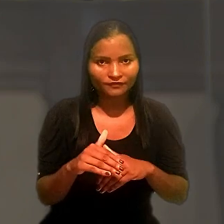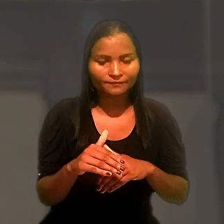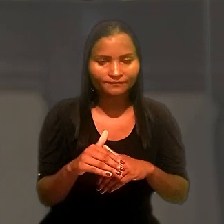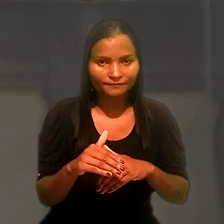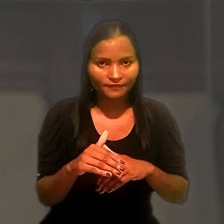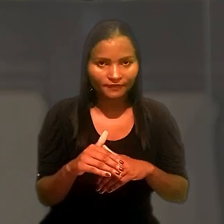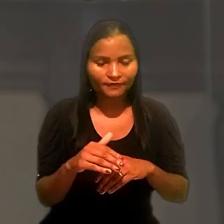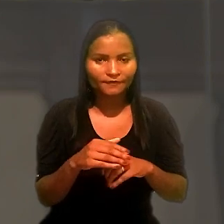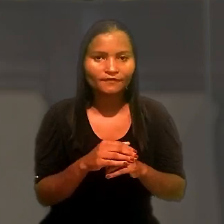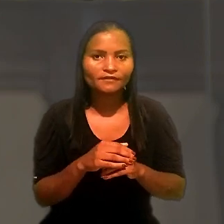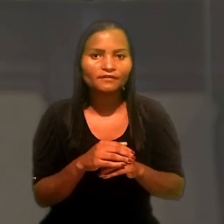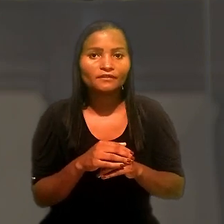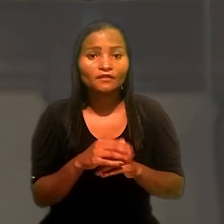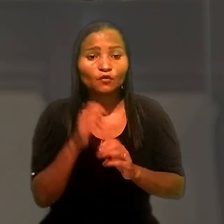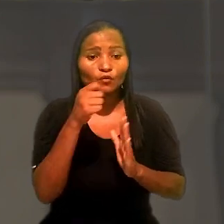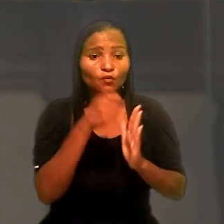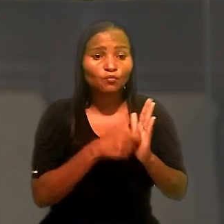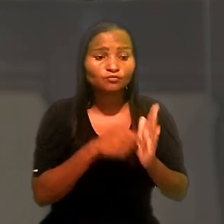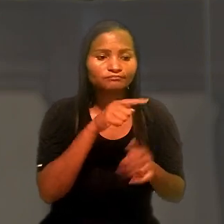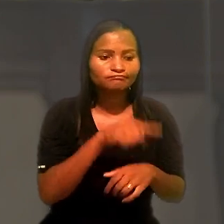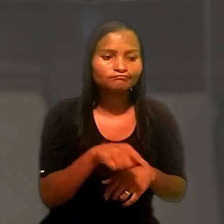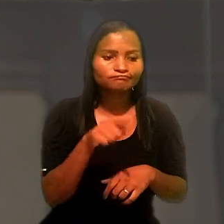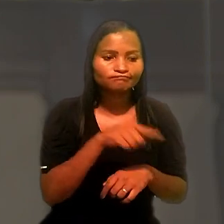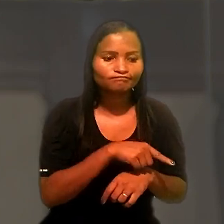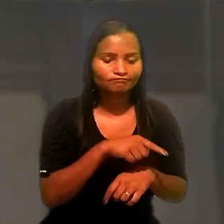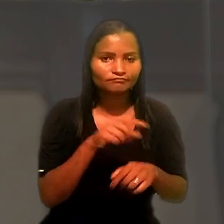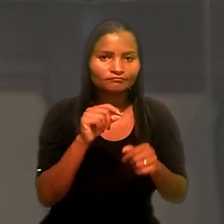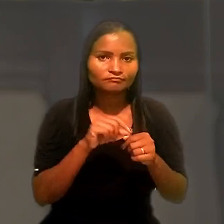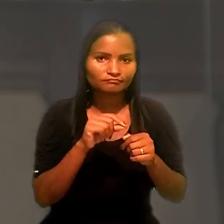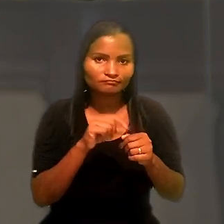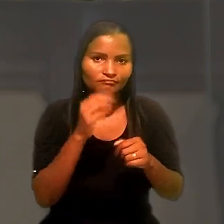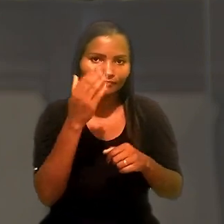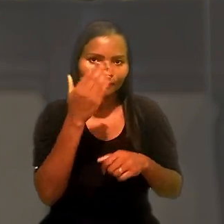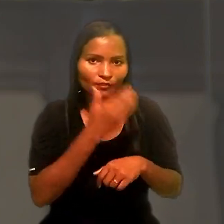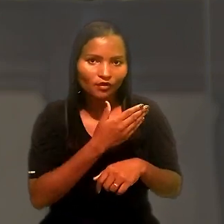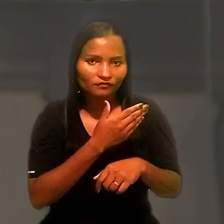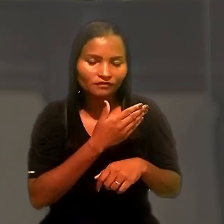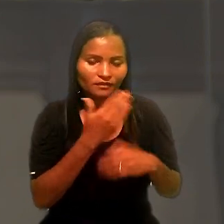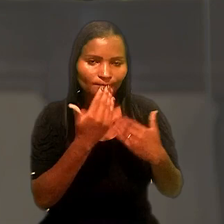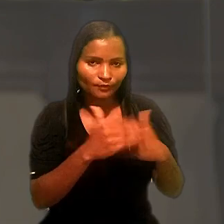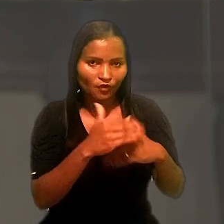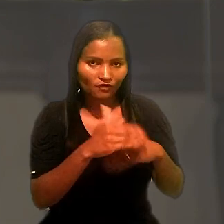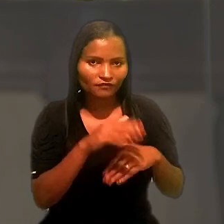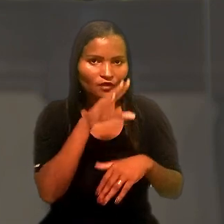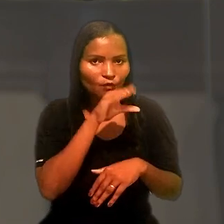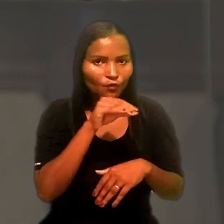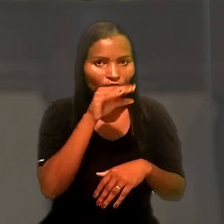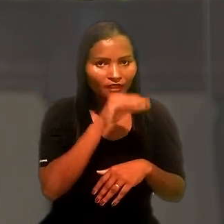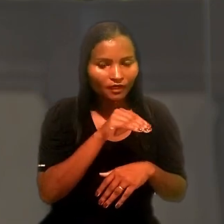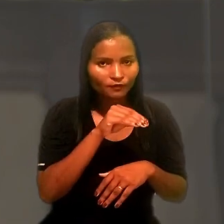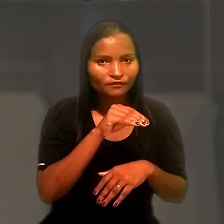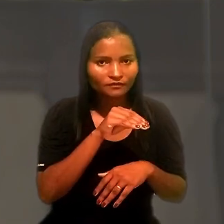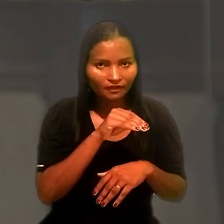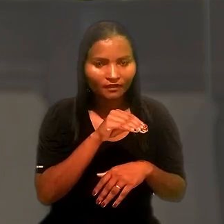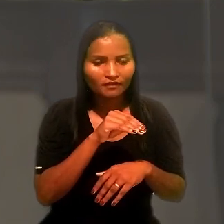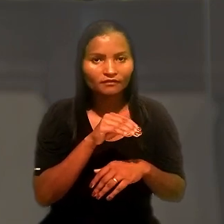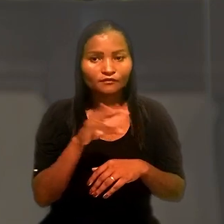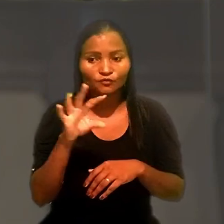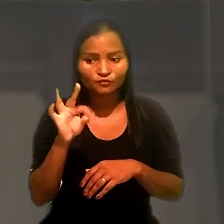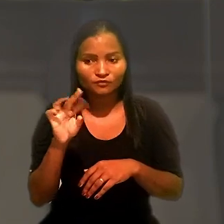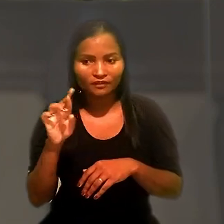e o concurso ficou suspenso para a realização das provas orais. E nesse interregno, fiz o